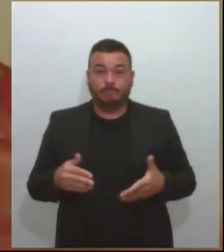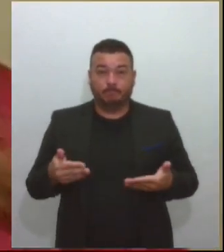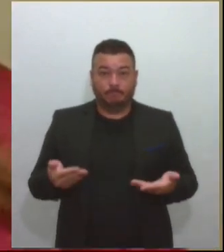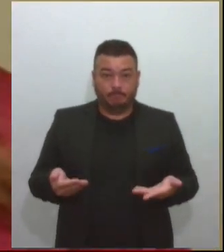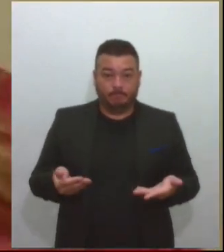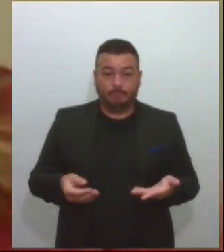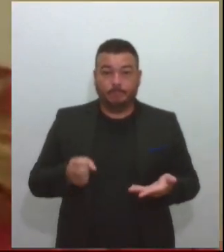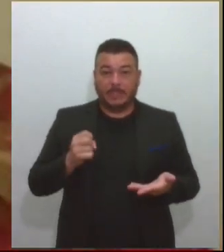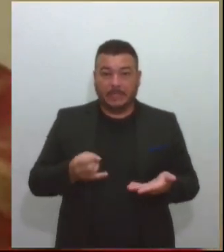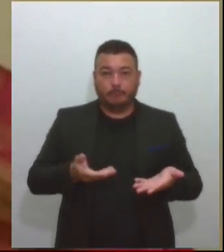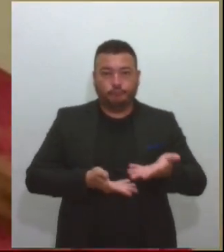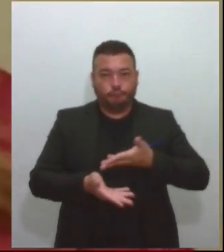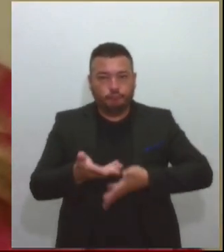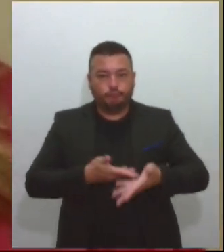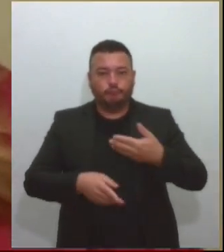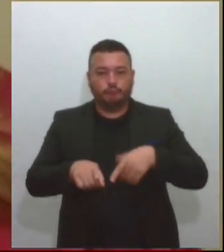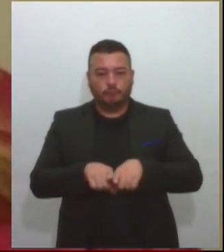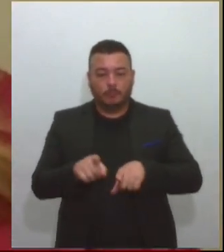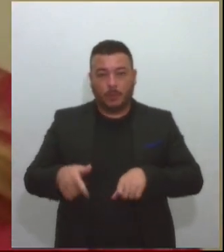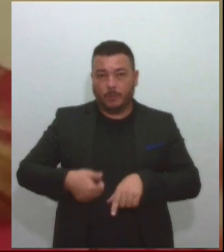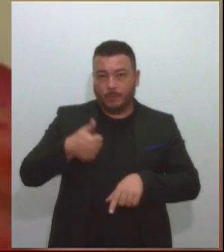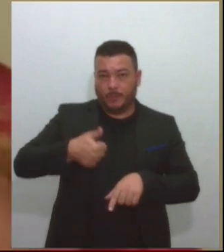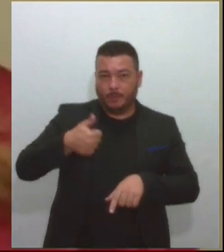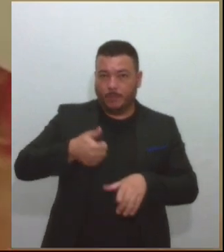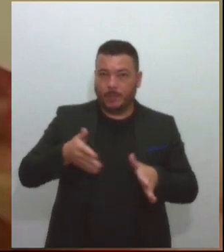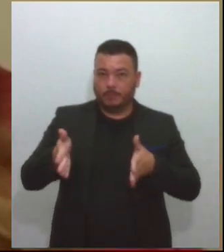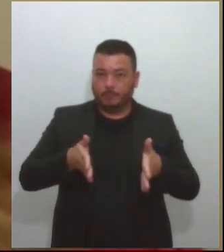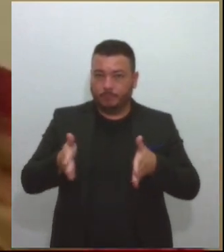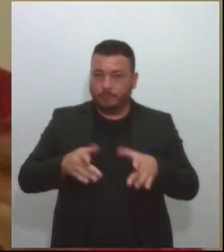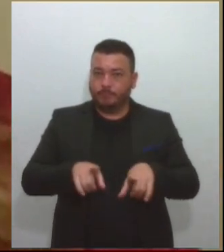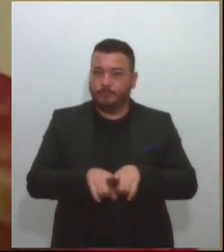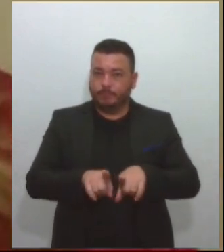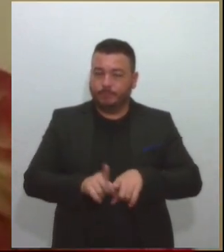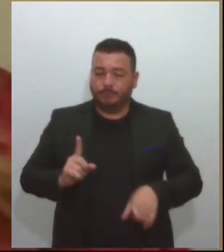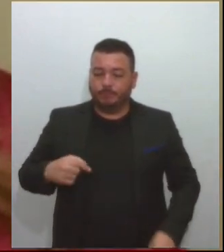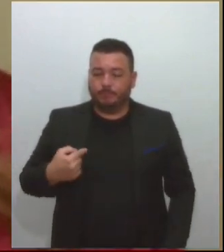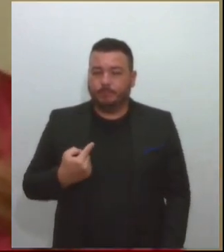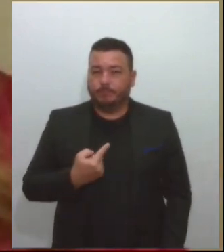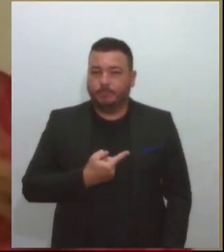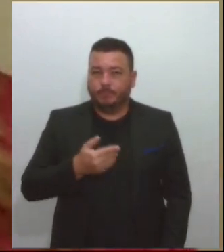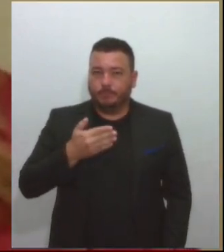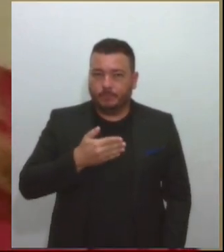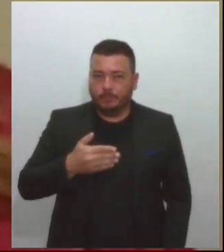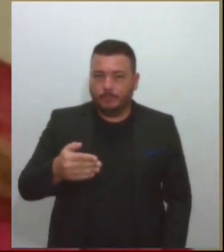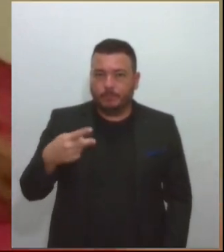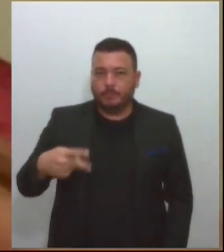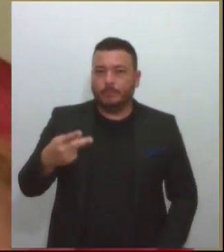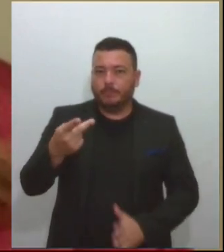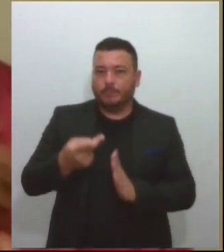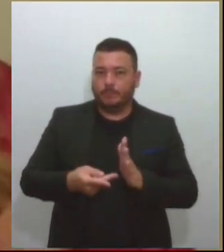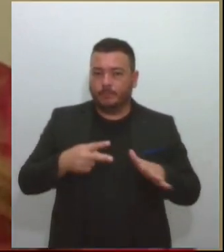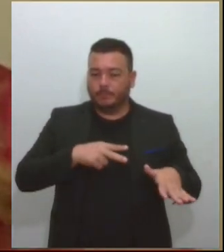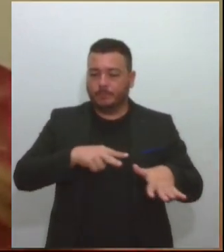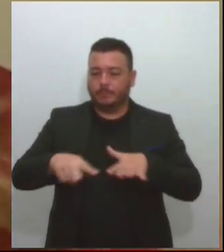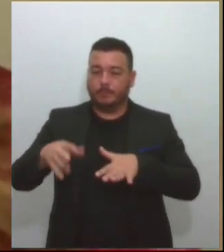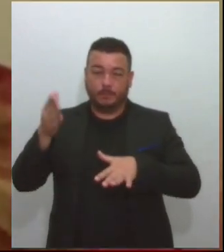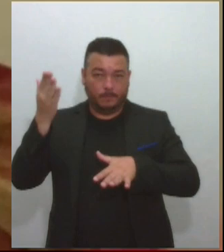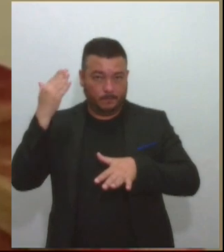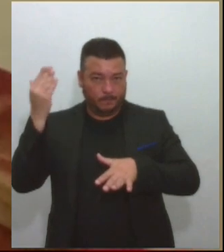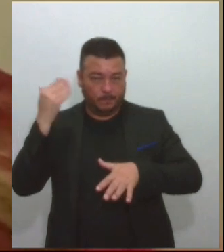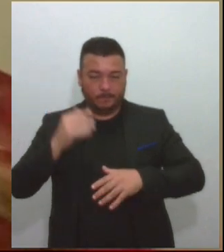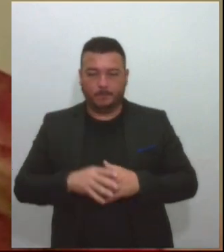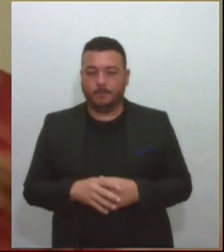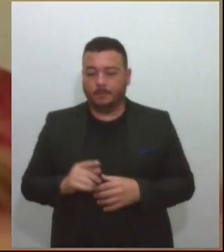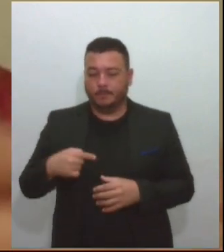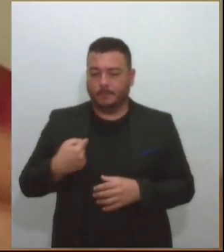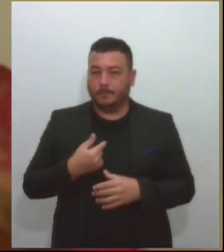simultaneamente, nessa primeira fase, nós iniciamos esse projeto na semana passada. Então, nós já fomos, hoje foi a